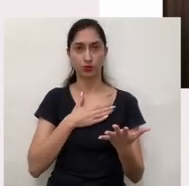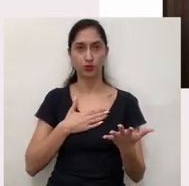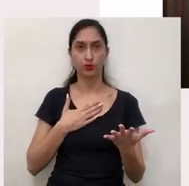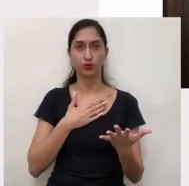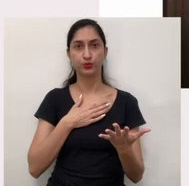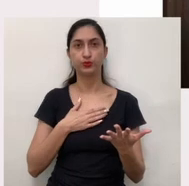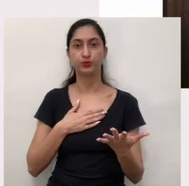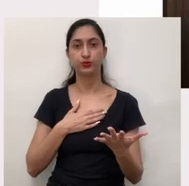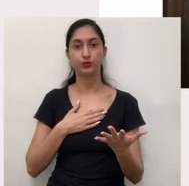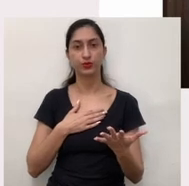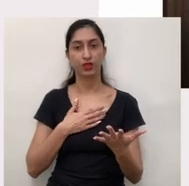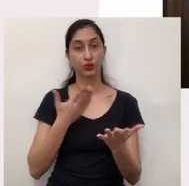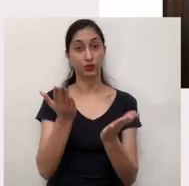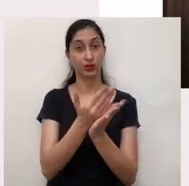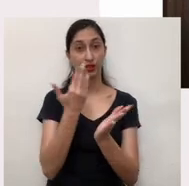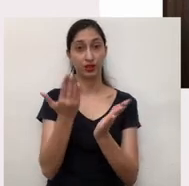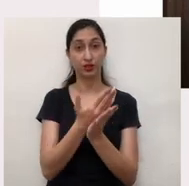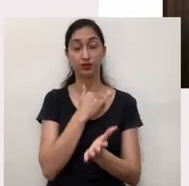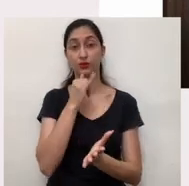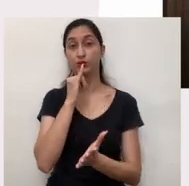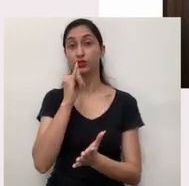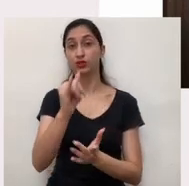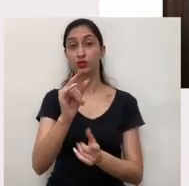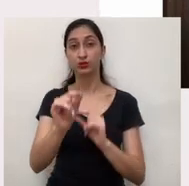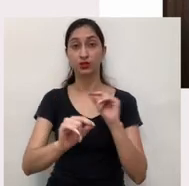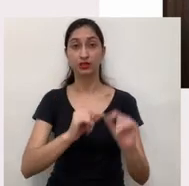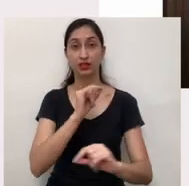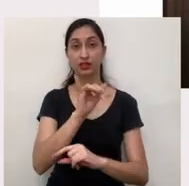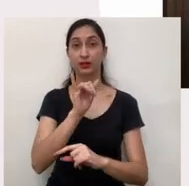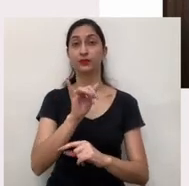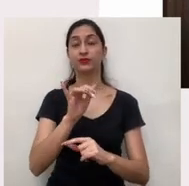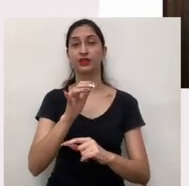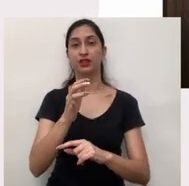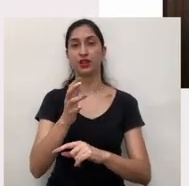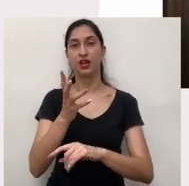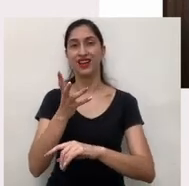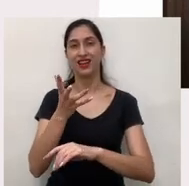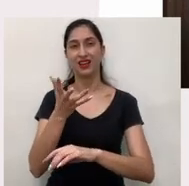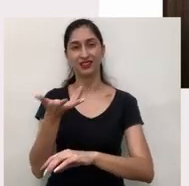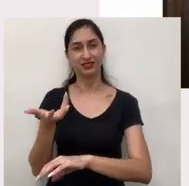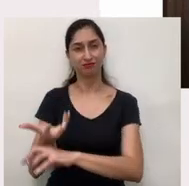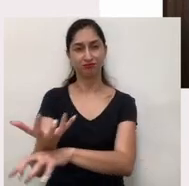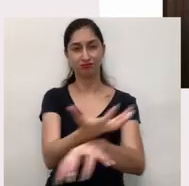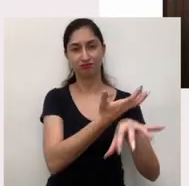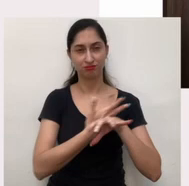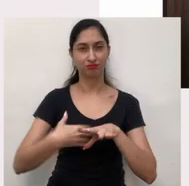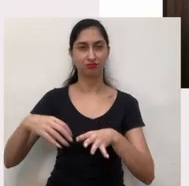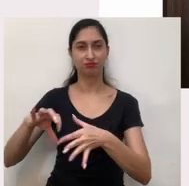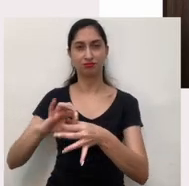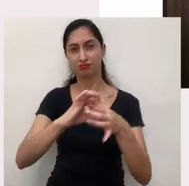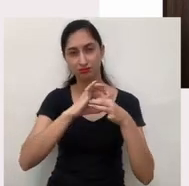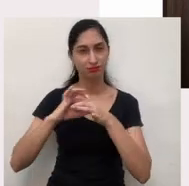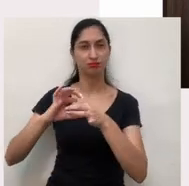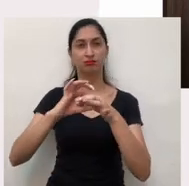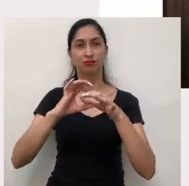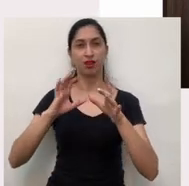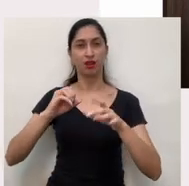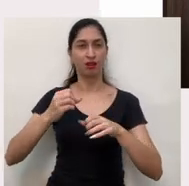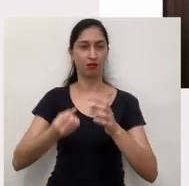Barthes traz, né? Que ele diz que a interdisciplinaridade, quando eu estou dizendo dessa construção de saberes,